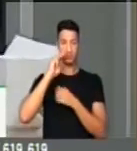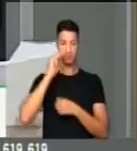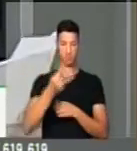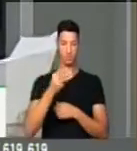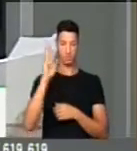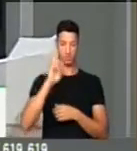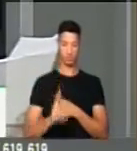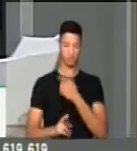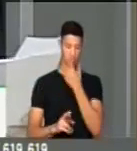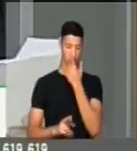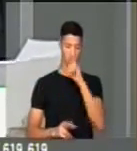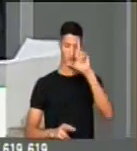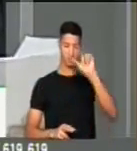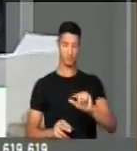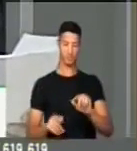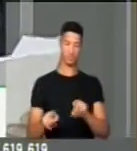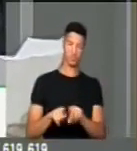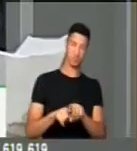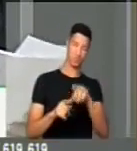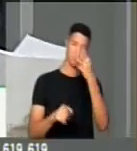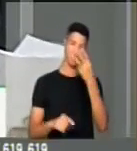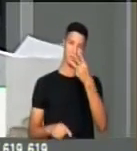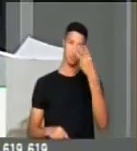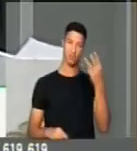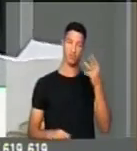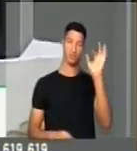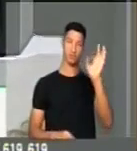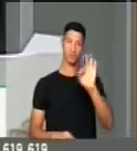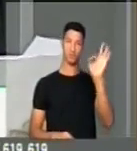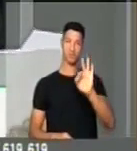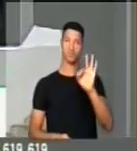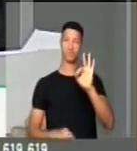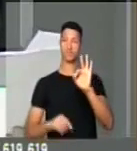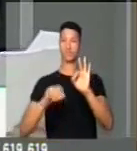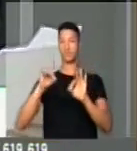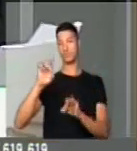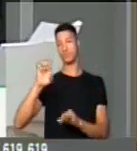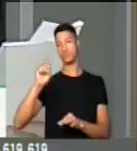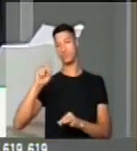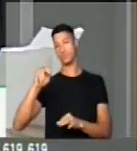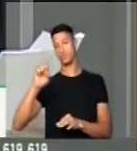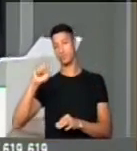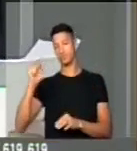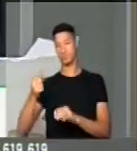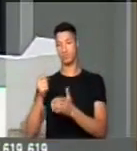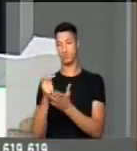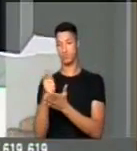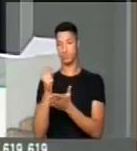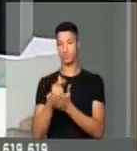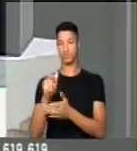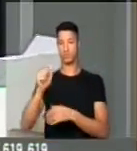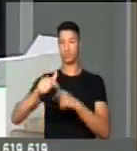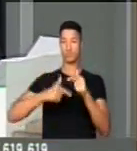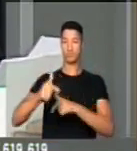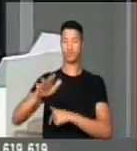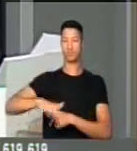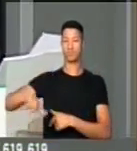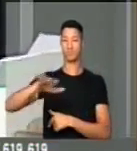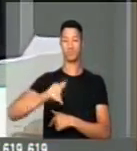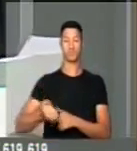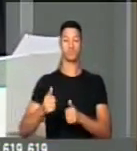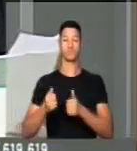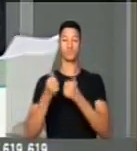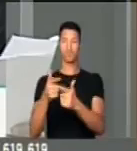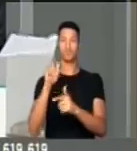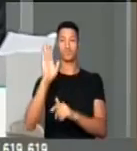milhões. Redução em média de 33% em despesa de aluguéis e serviços gerais.